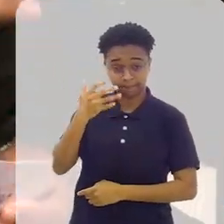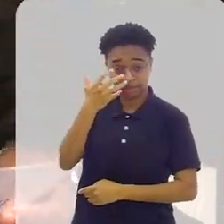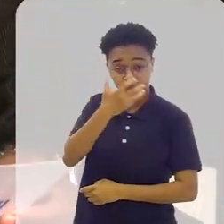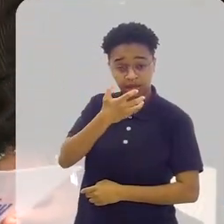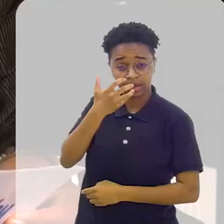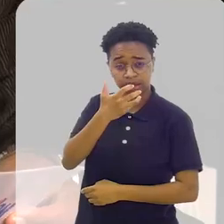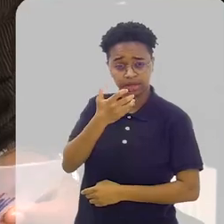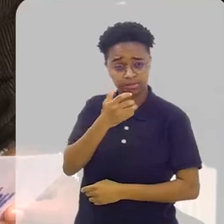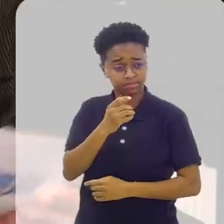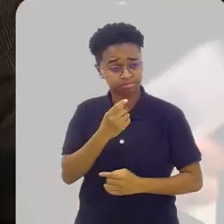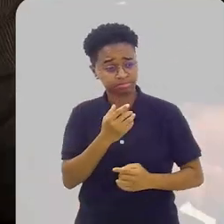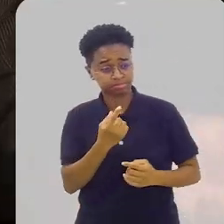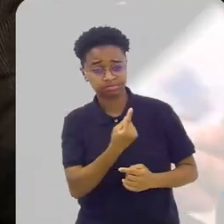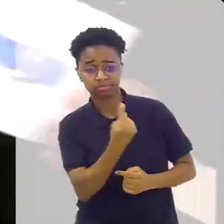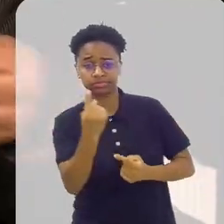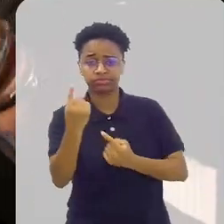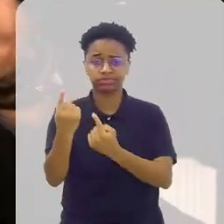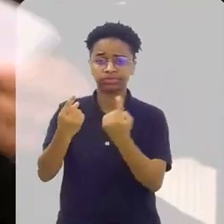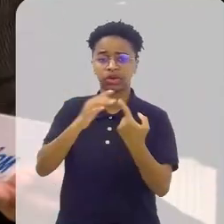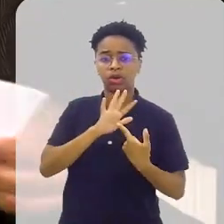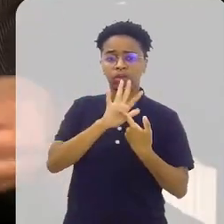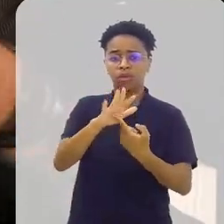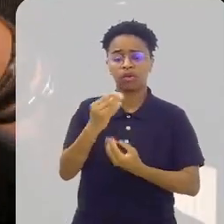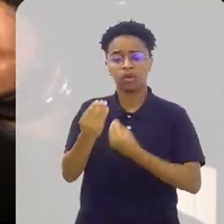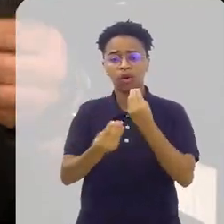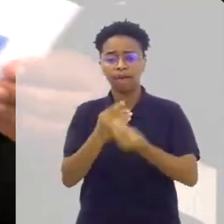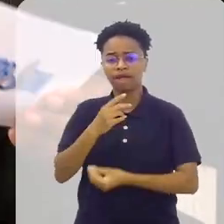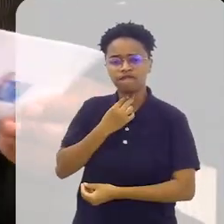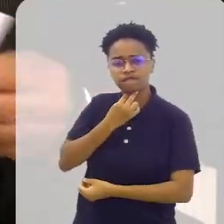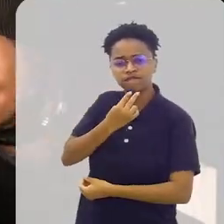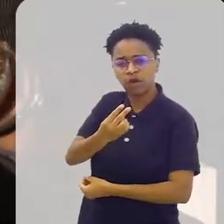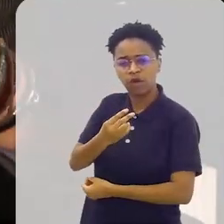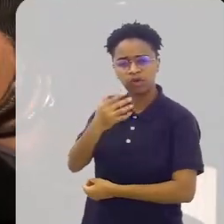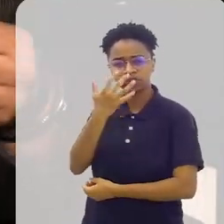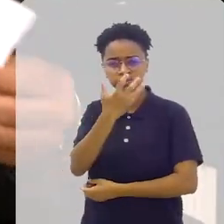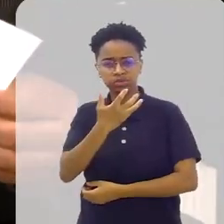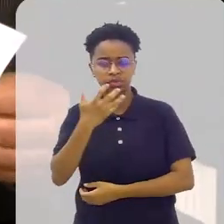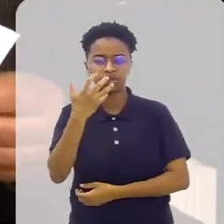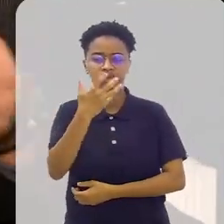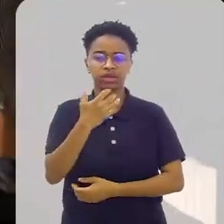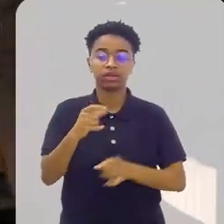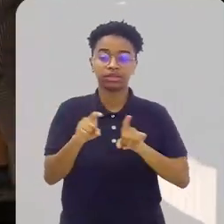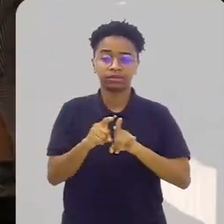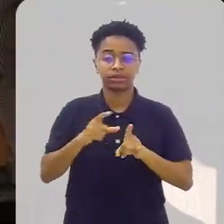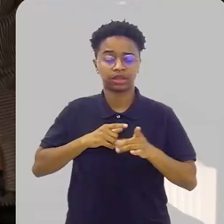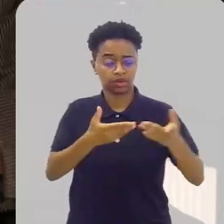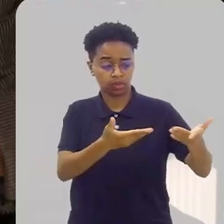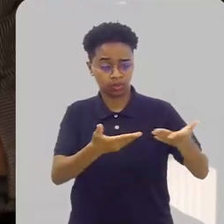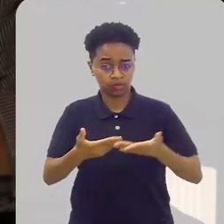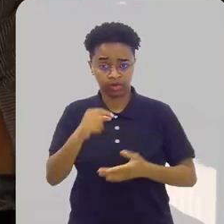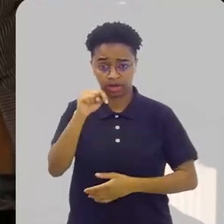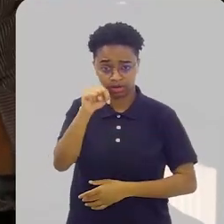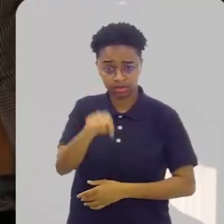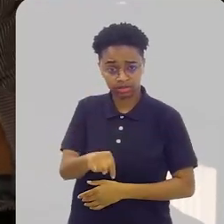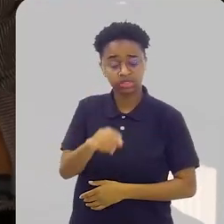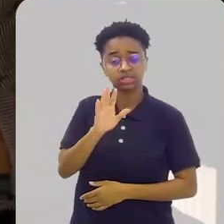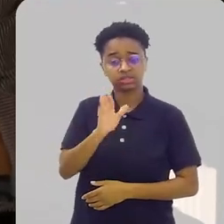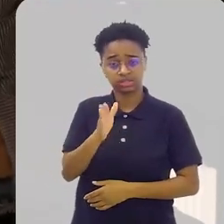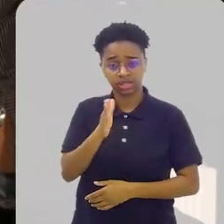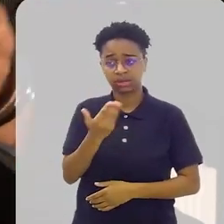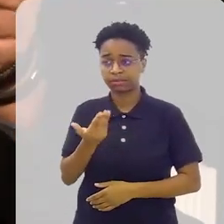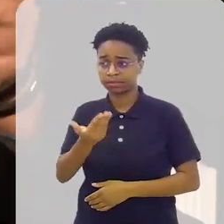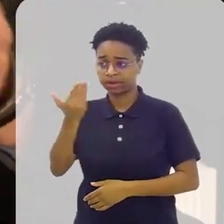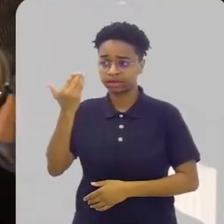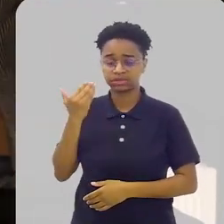cantores que que aqui passam trazendo as suas Vertentes sua voz e nós temos até uma convidada aqui no programa